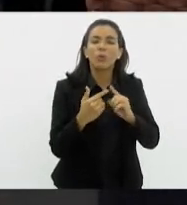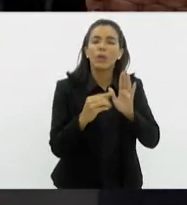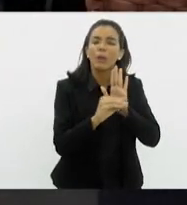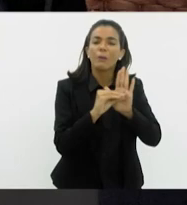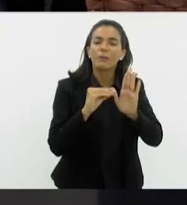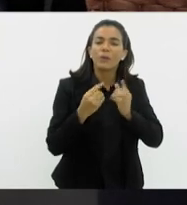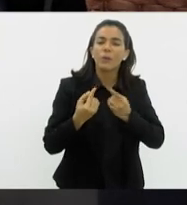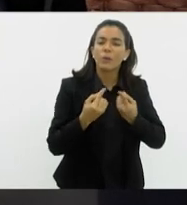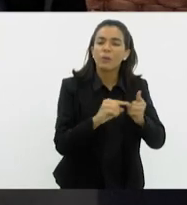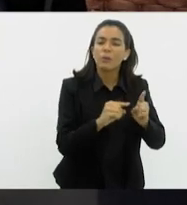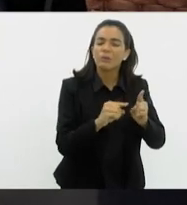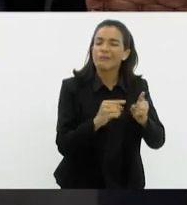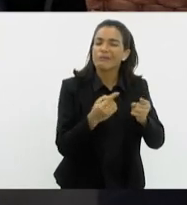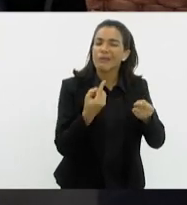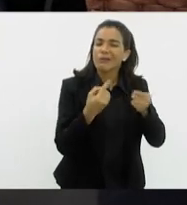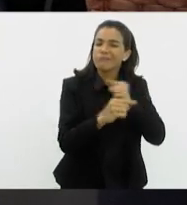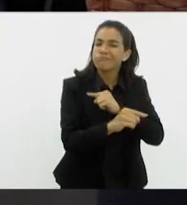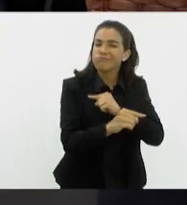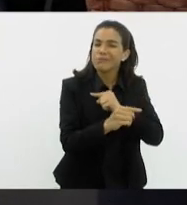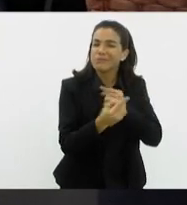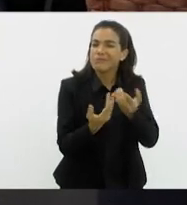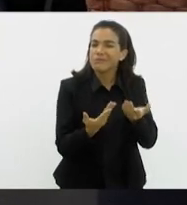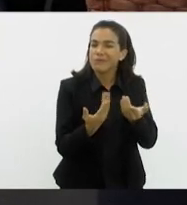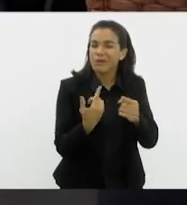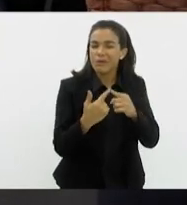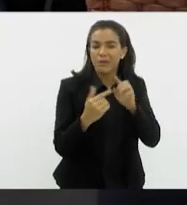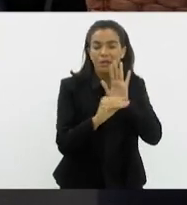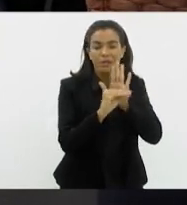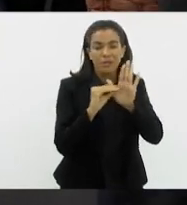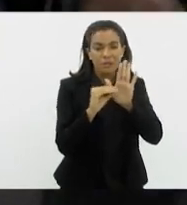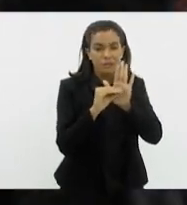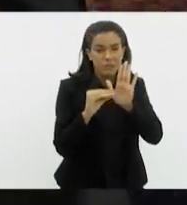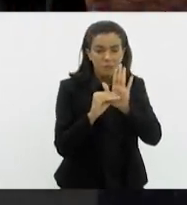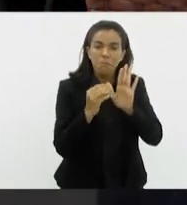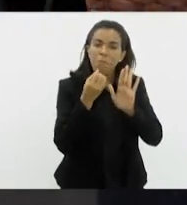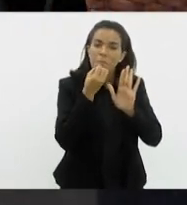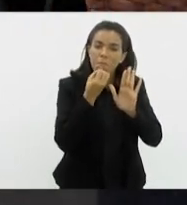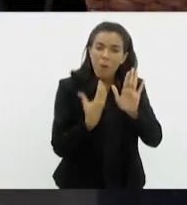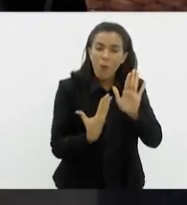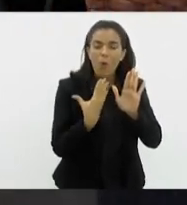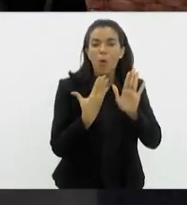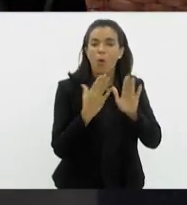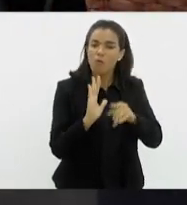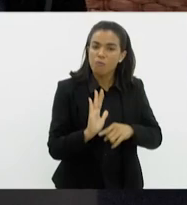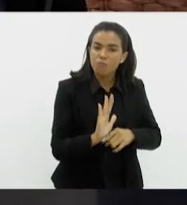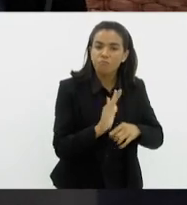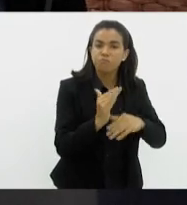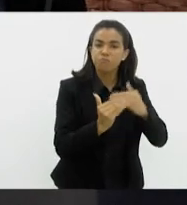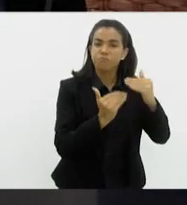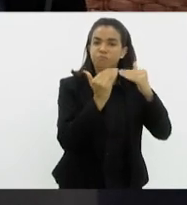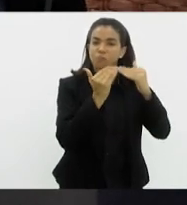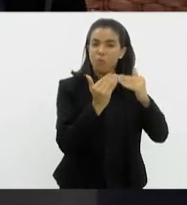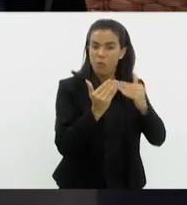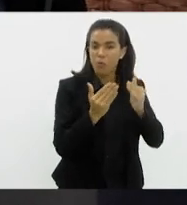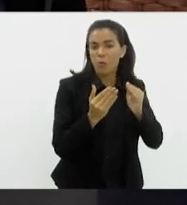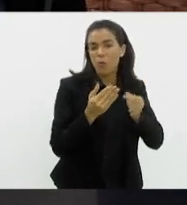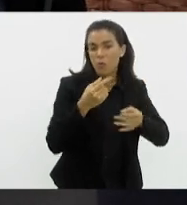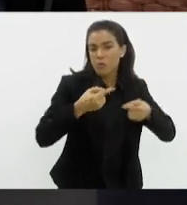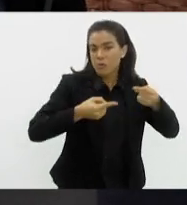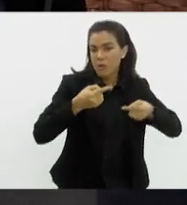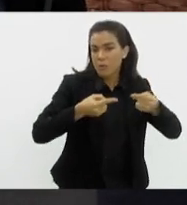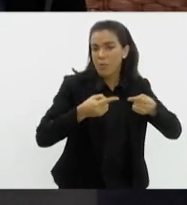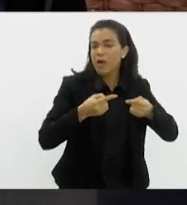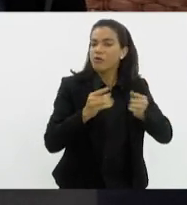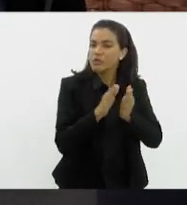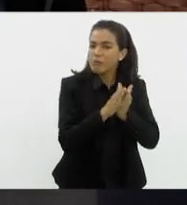contrário. Não, porque eu acho que as emendas são boas, contribuem com o debate. Eu já fiz uma cartilha sobre esse tema,